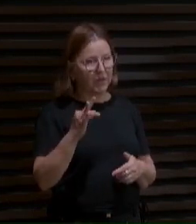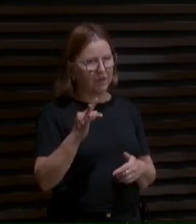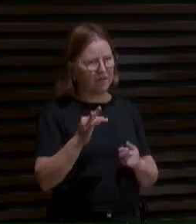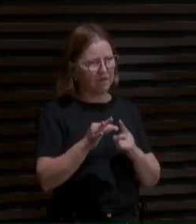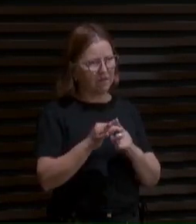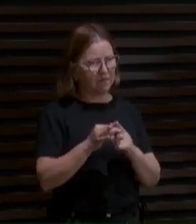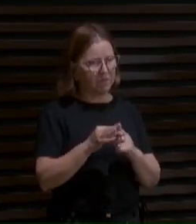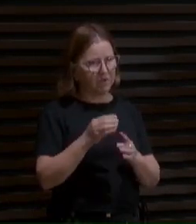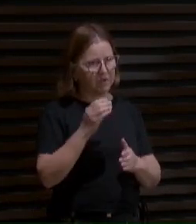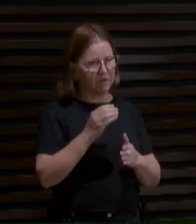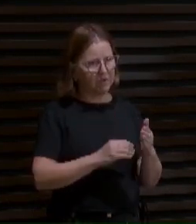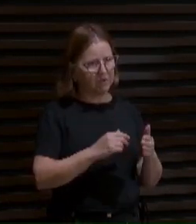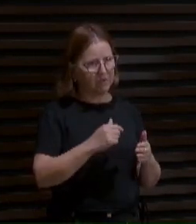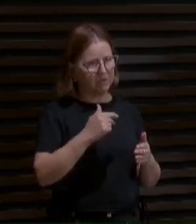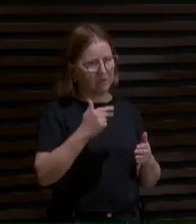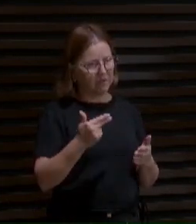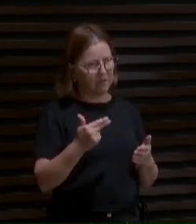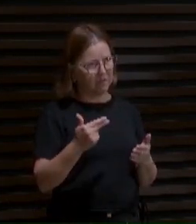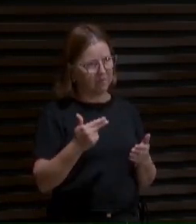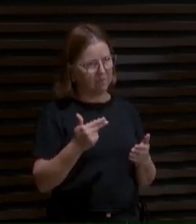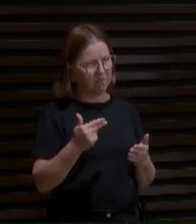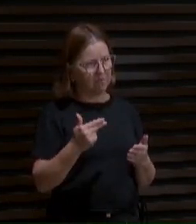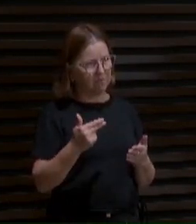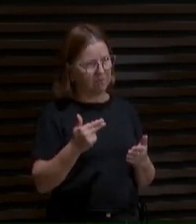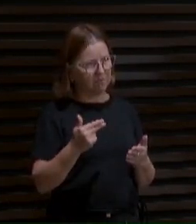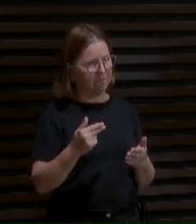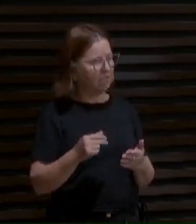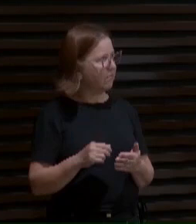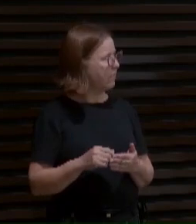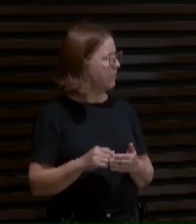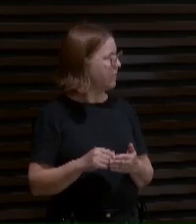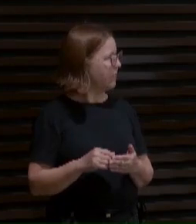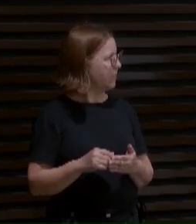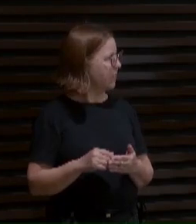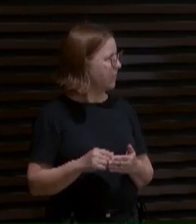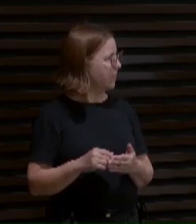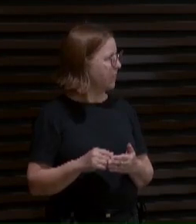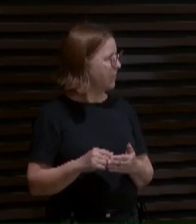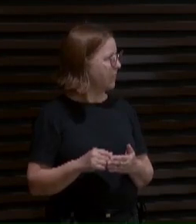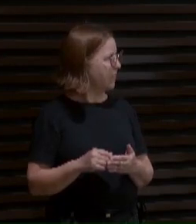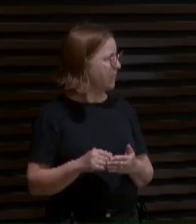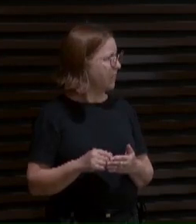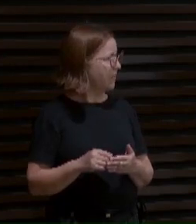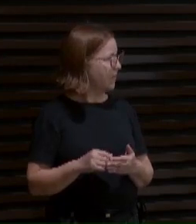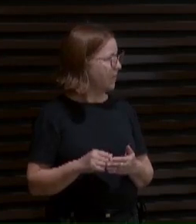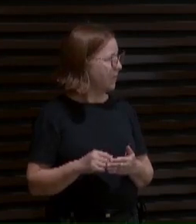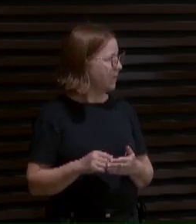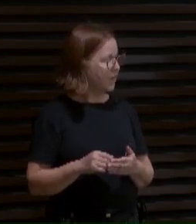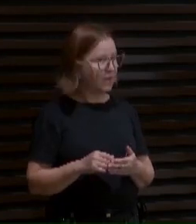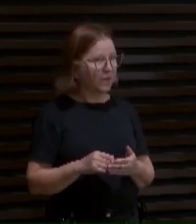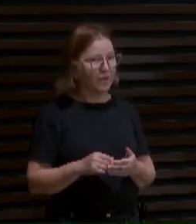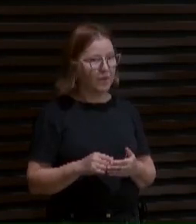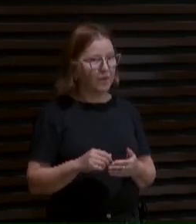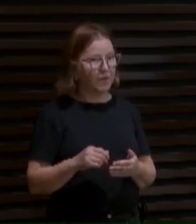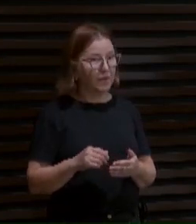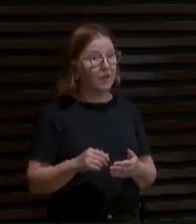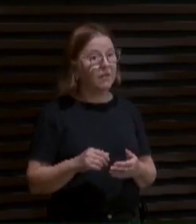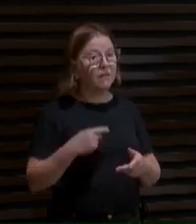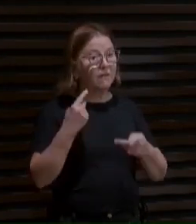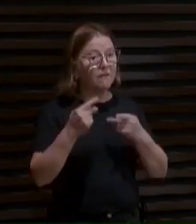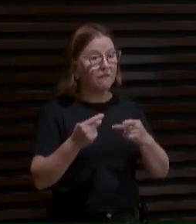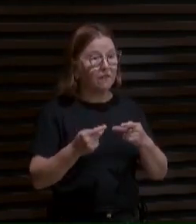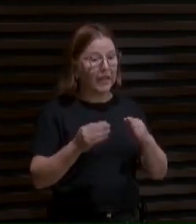e 2, e 3, e 4, e 5, é dentro da igreja. Aqui